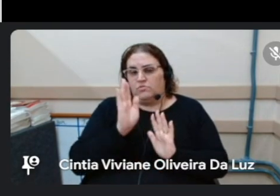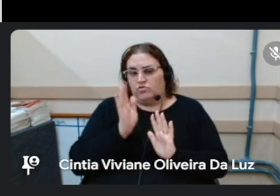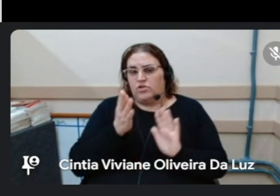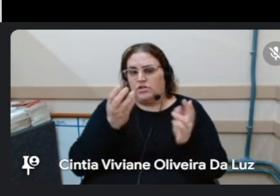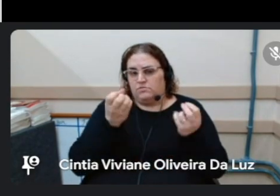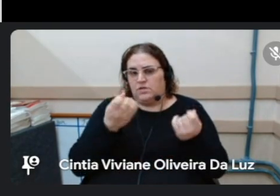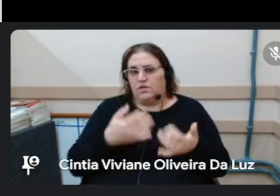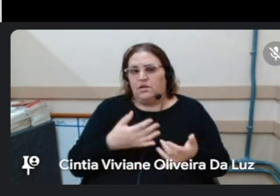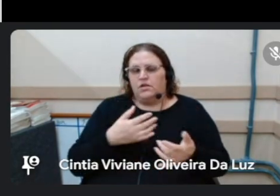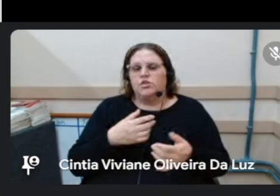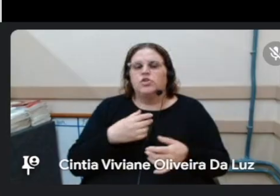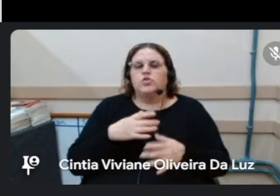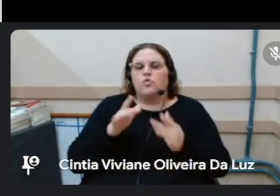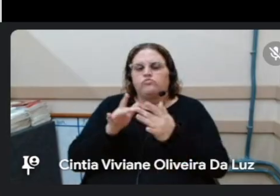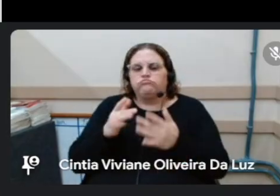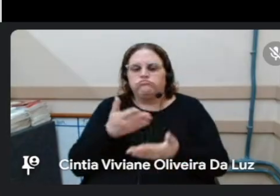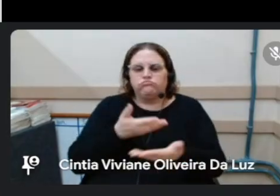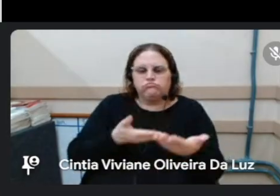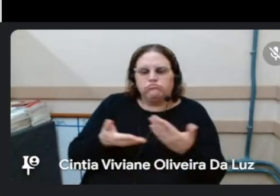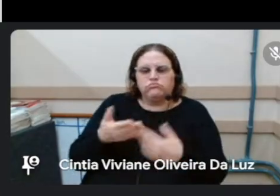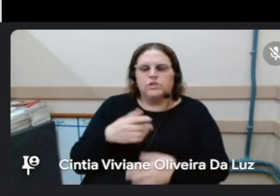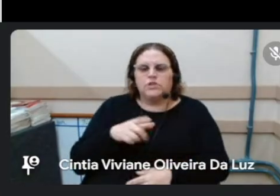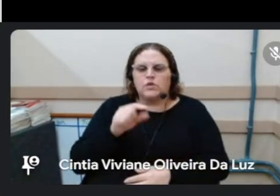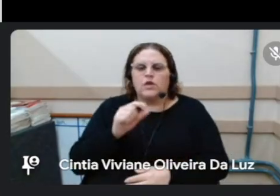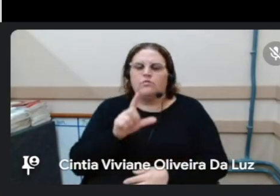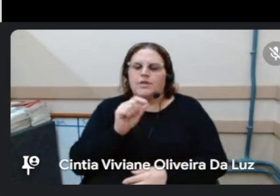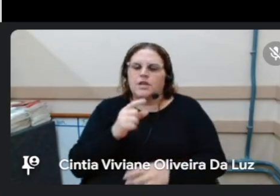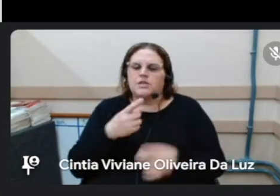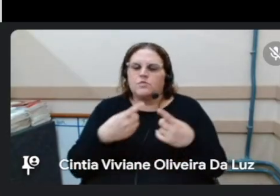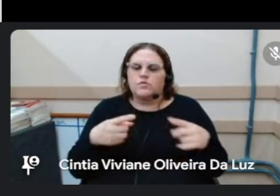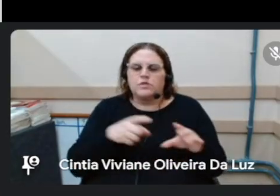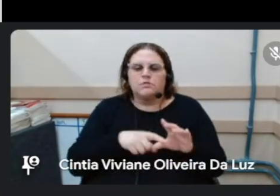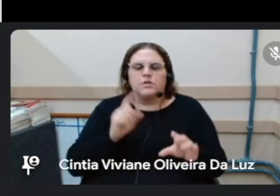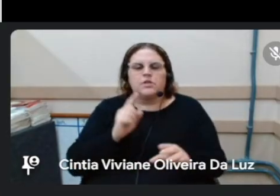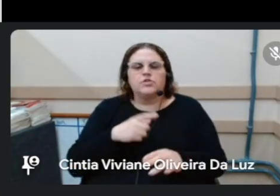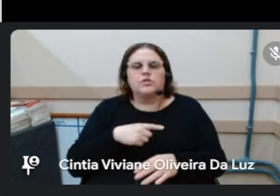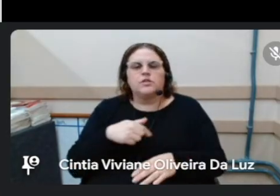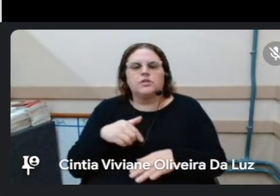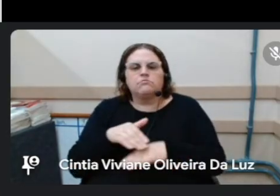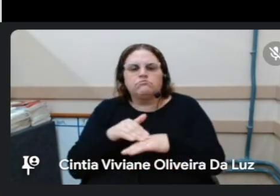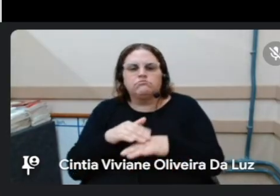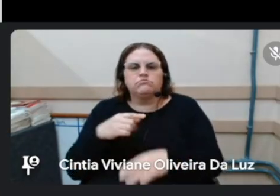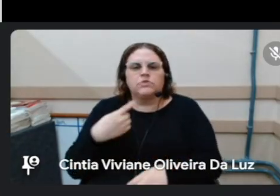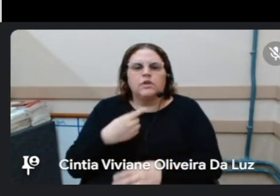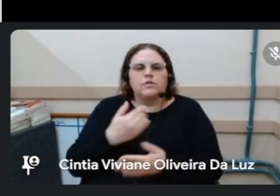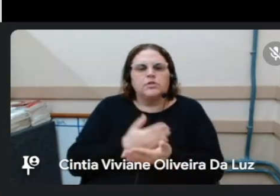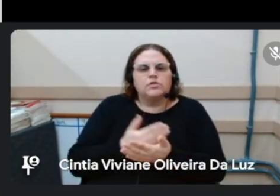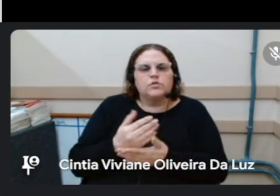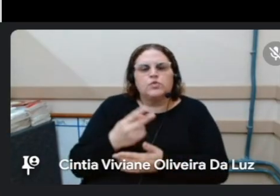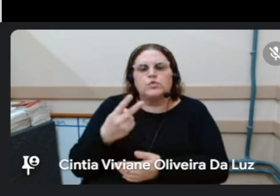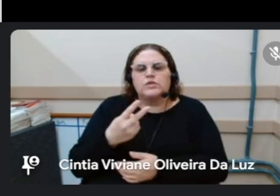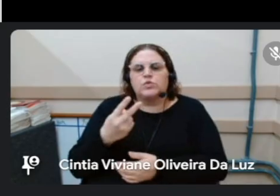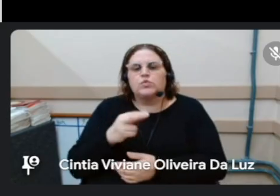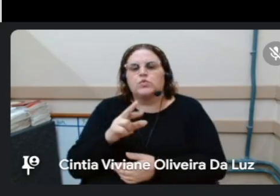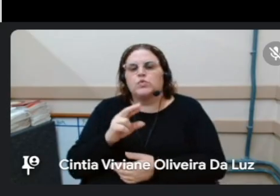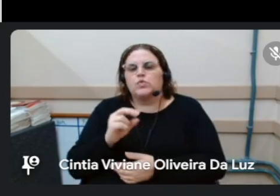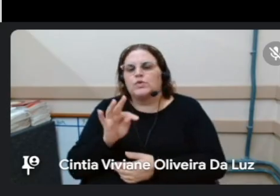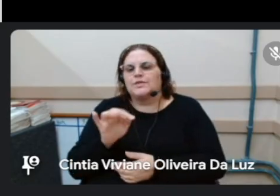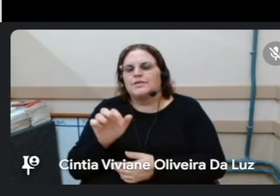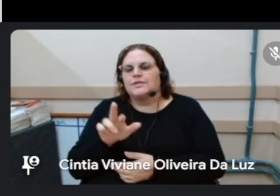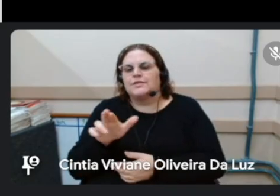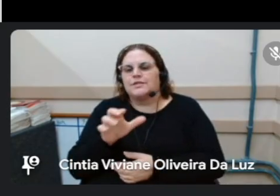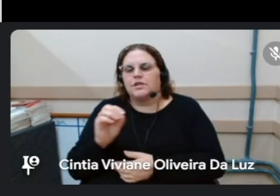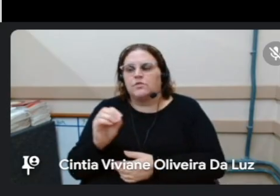escolhemos os 10 músicos Independentes que conversaram conosco individualmente a partir do seguinte roteiro então além dessas